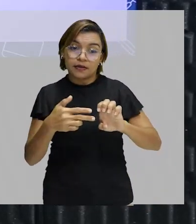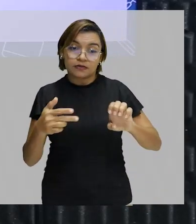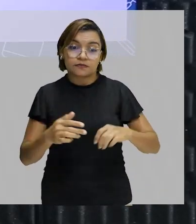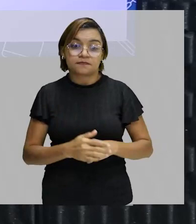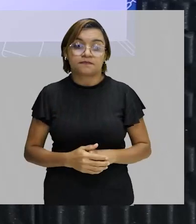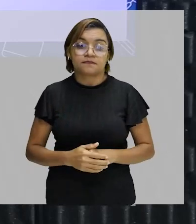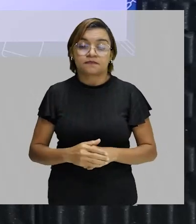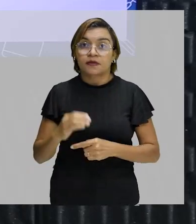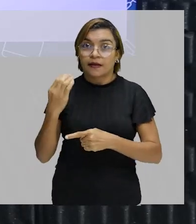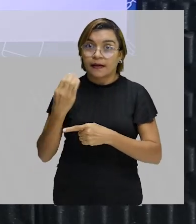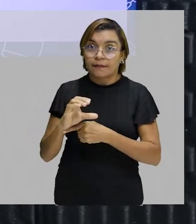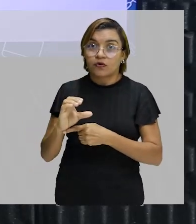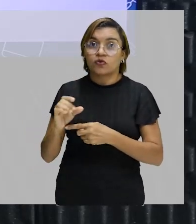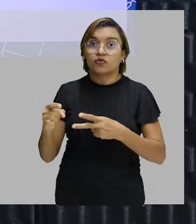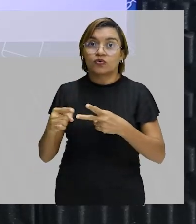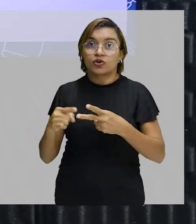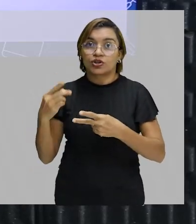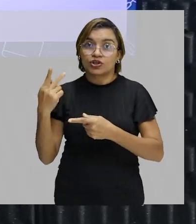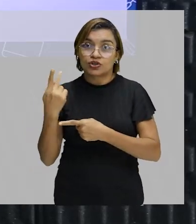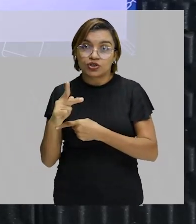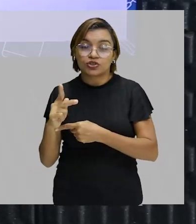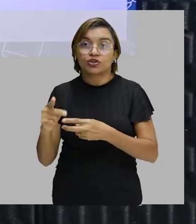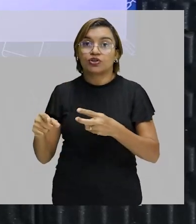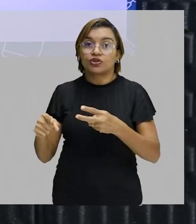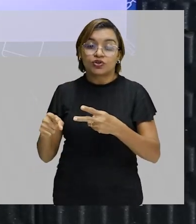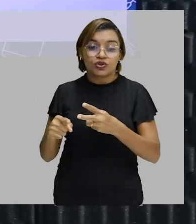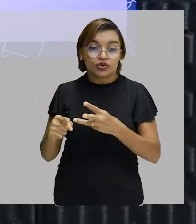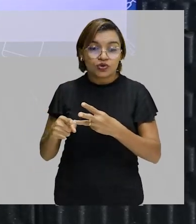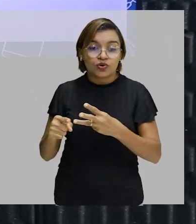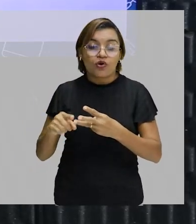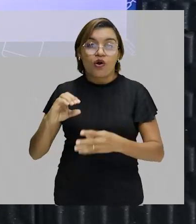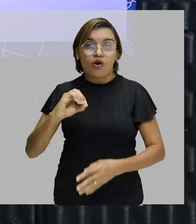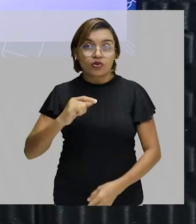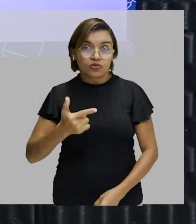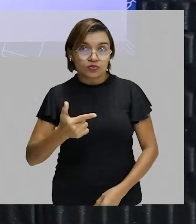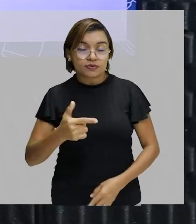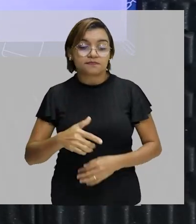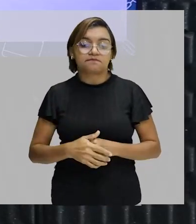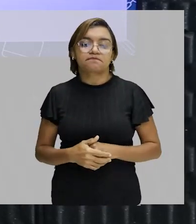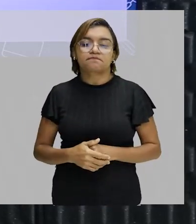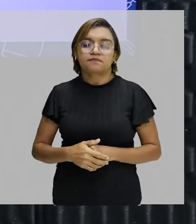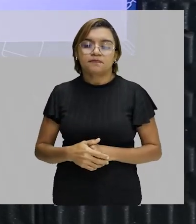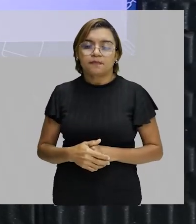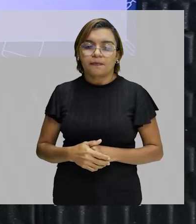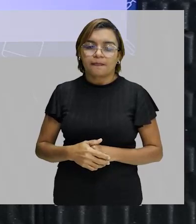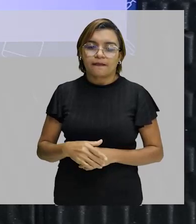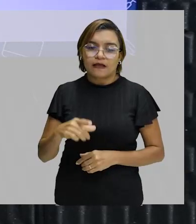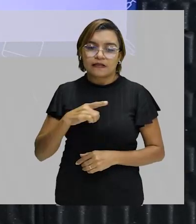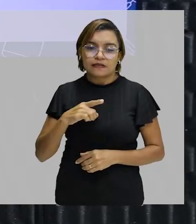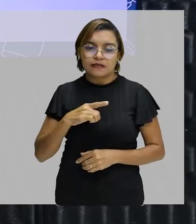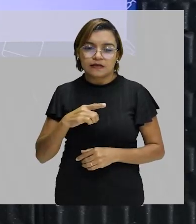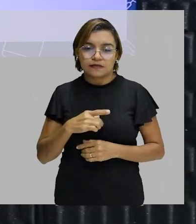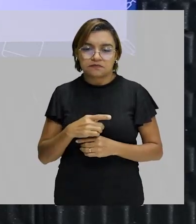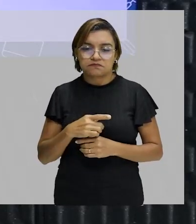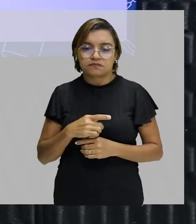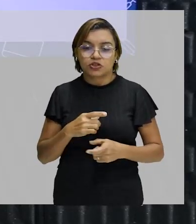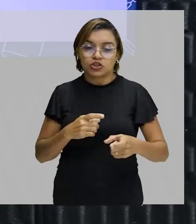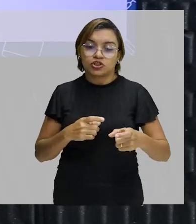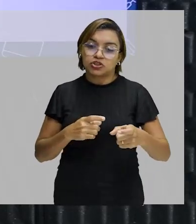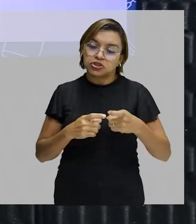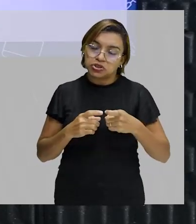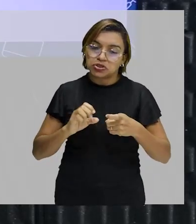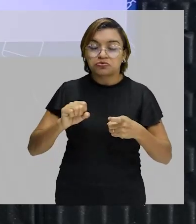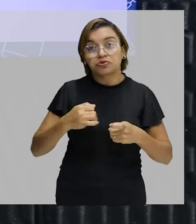Ó, carbono, hidrogênio e o oxigênio. Então, eu vou ter, na verdade, ó, uma X quantidade de